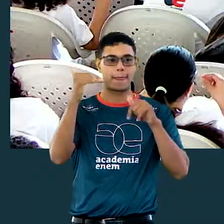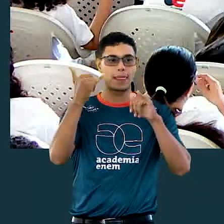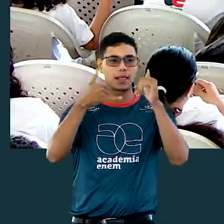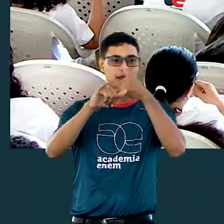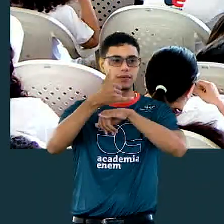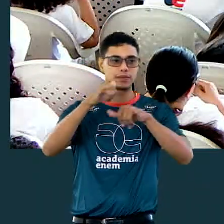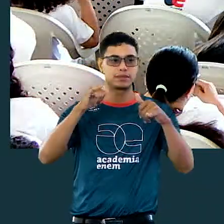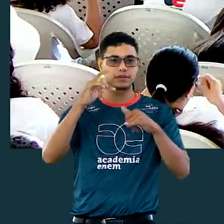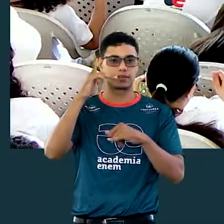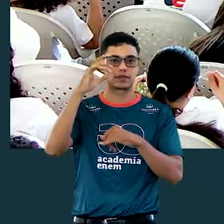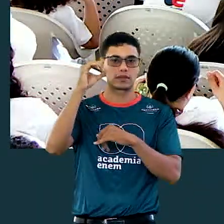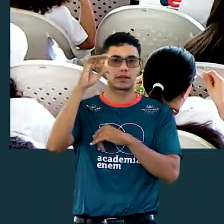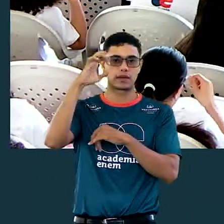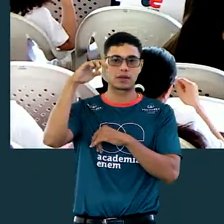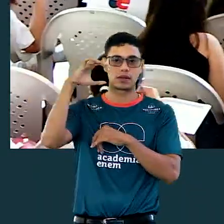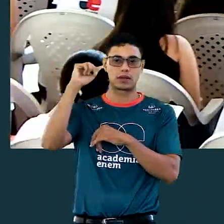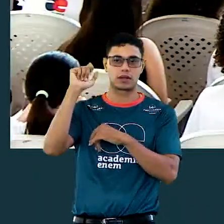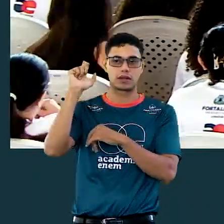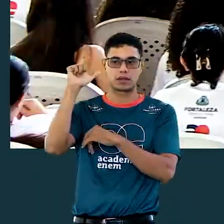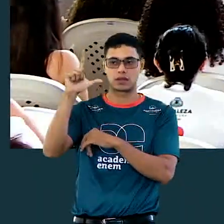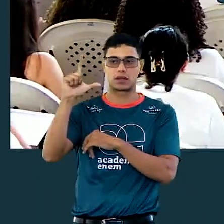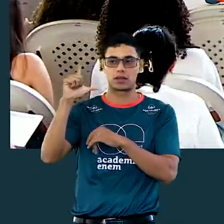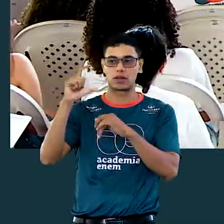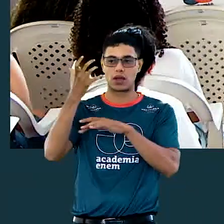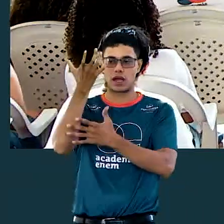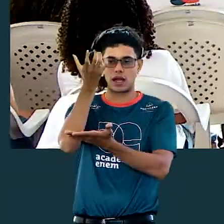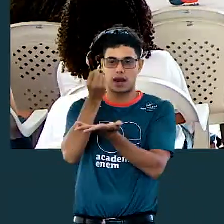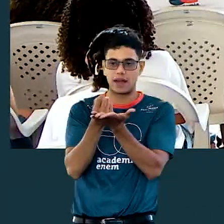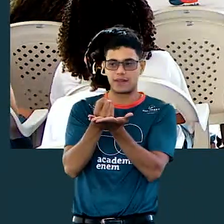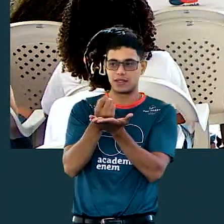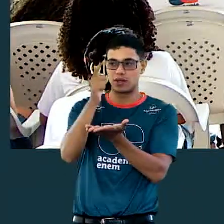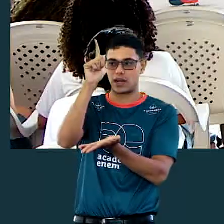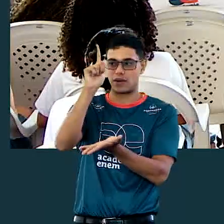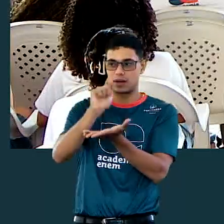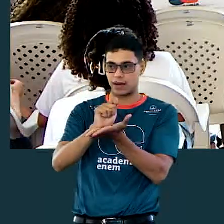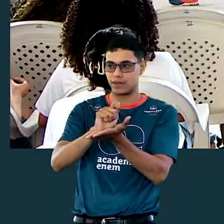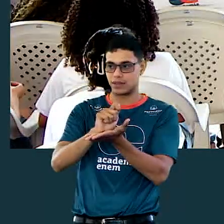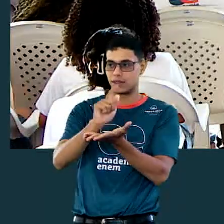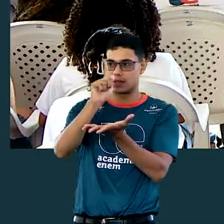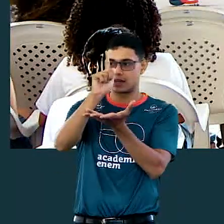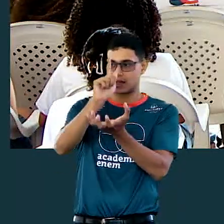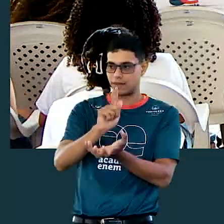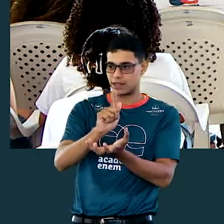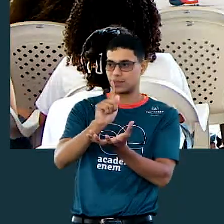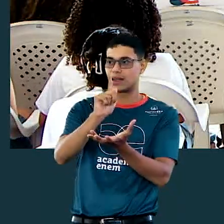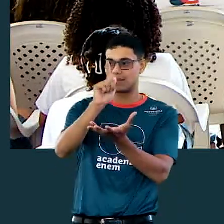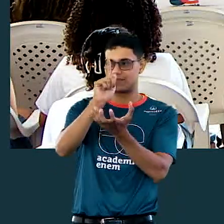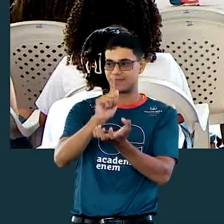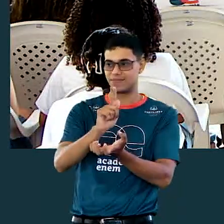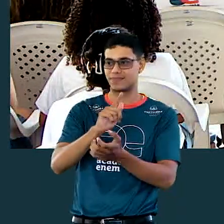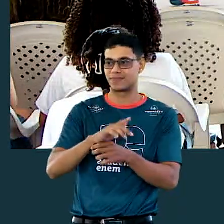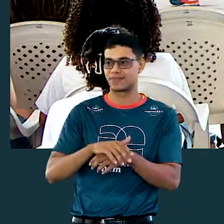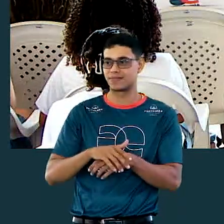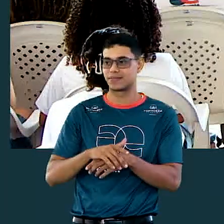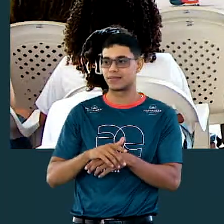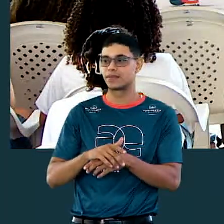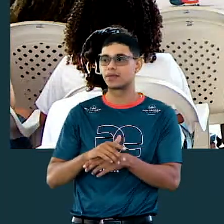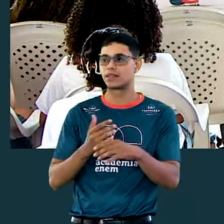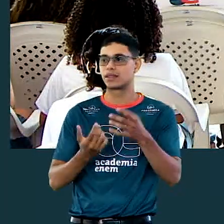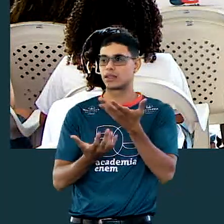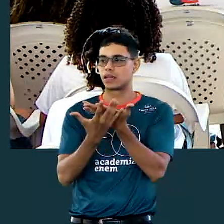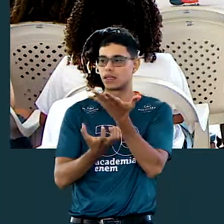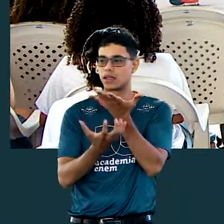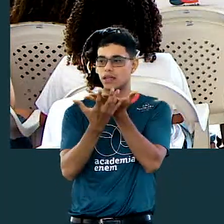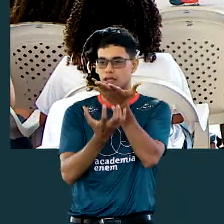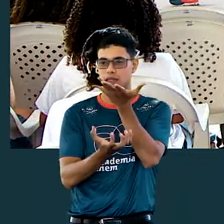Energia potencial gravitacional. Você sabe como é que deveria ser o nome dessas energias? Deveria ser,